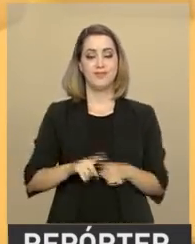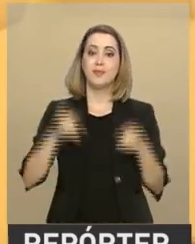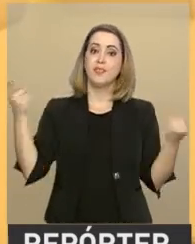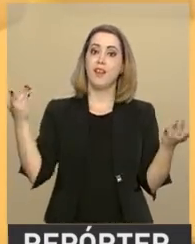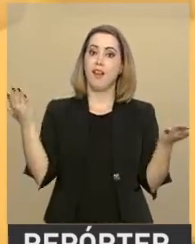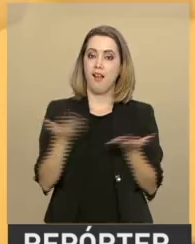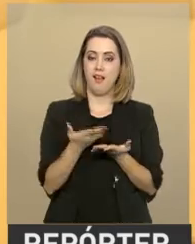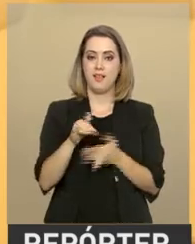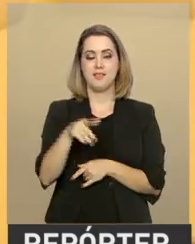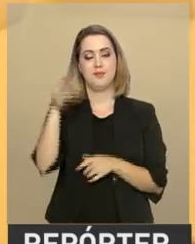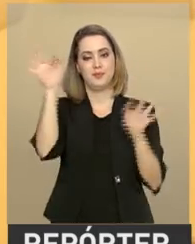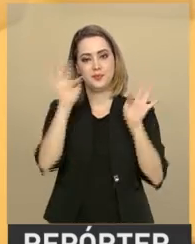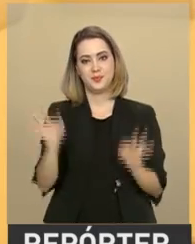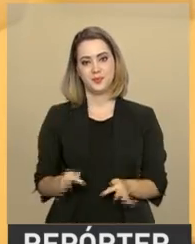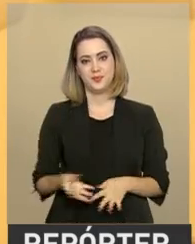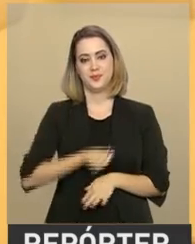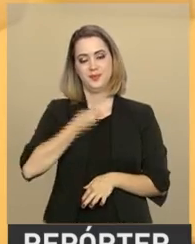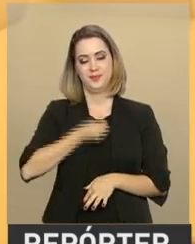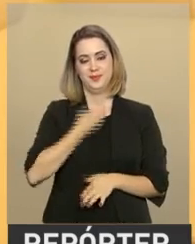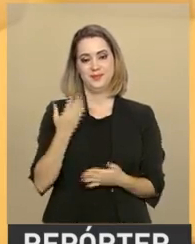feliz da vida graças a deus